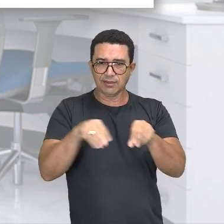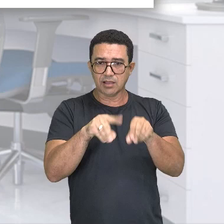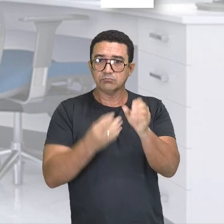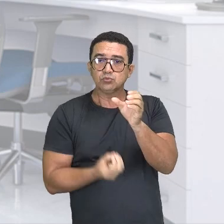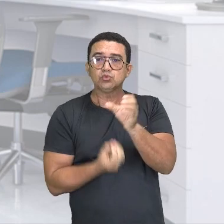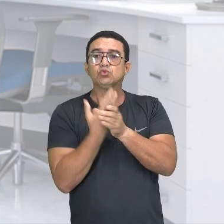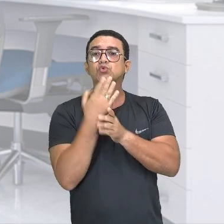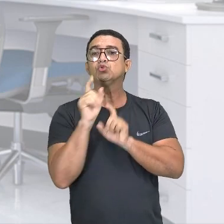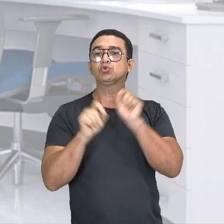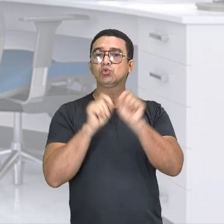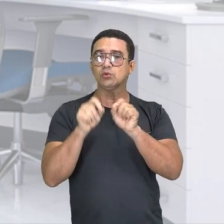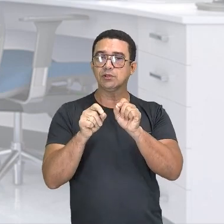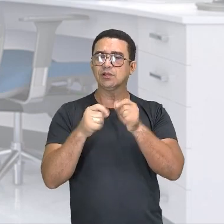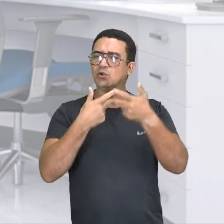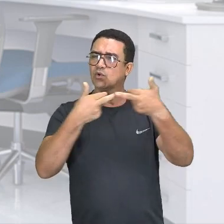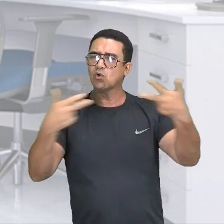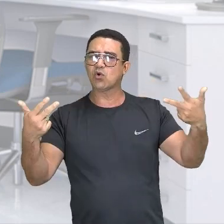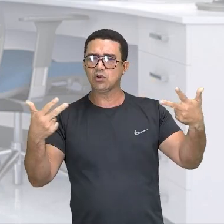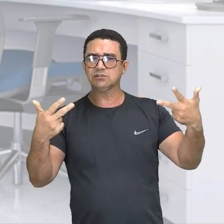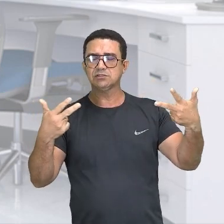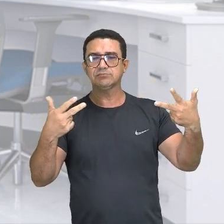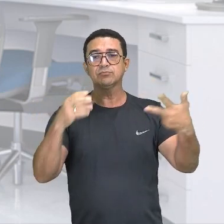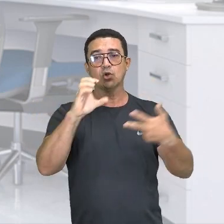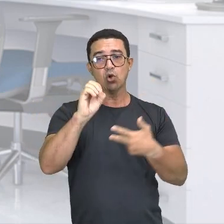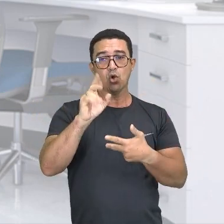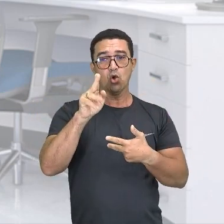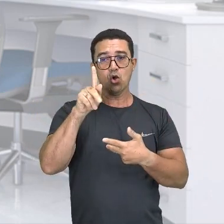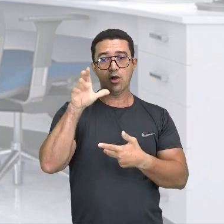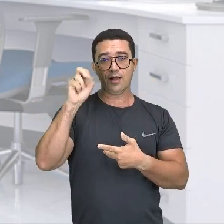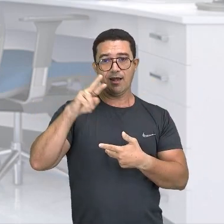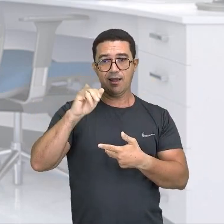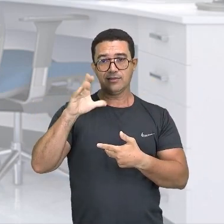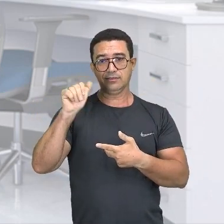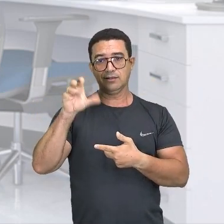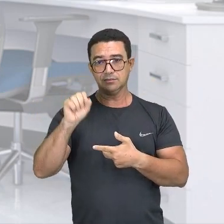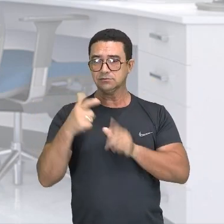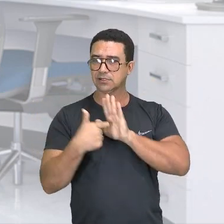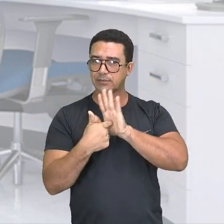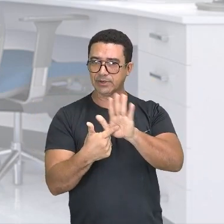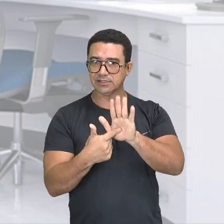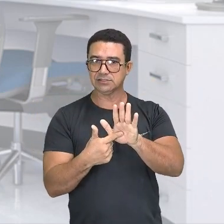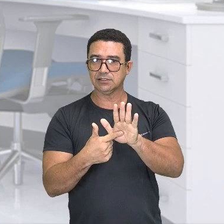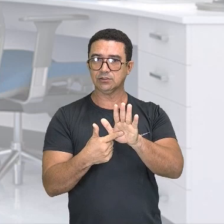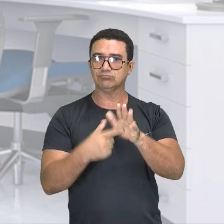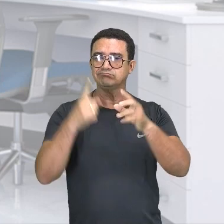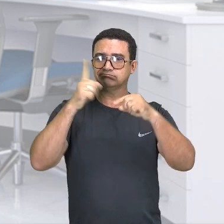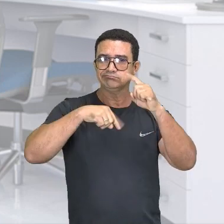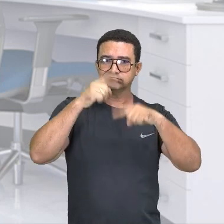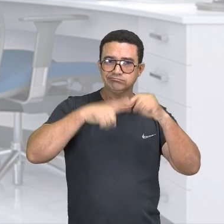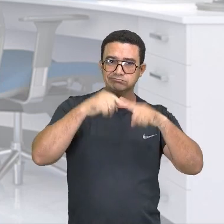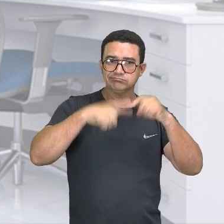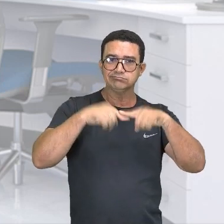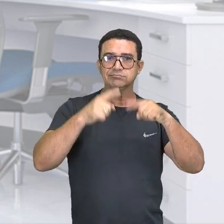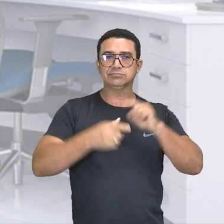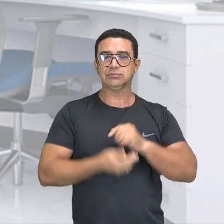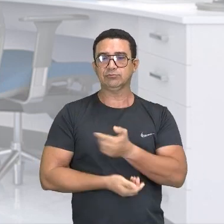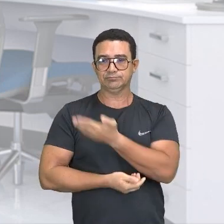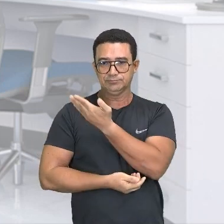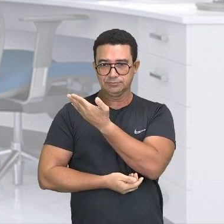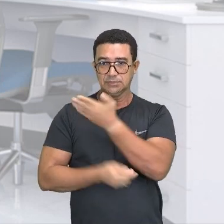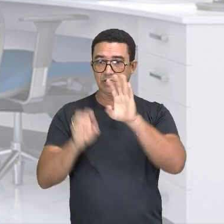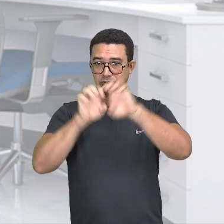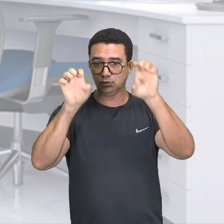por compostos orgânicos, ou seja, aqueles compostos que apresentam o elemento químico carbono em sua